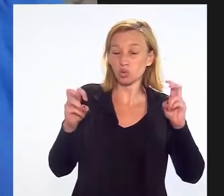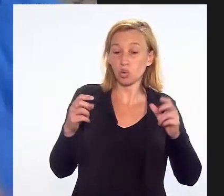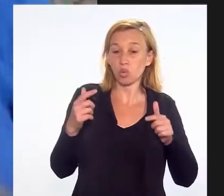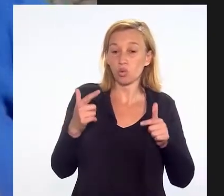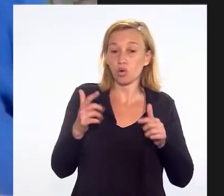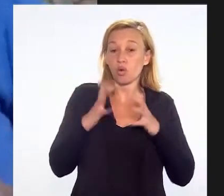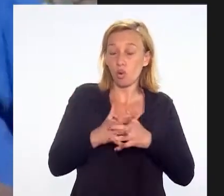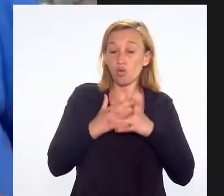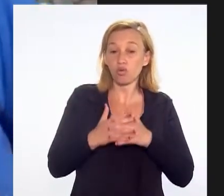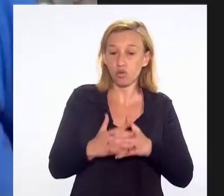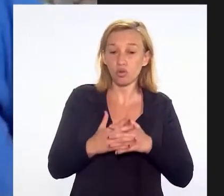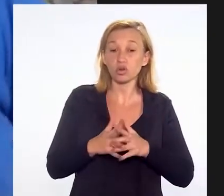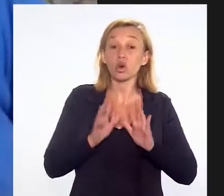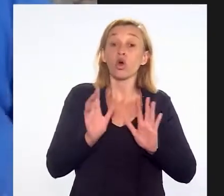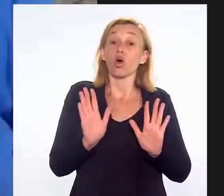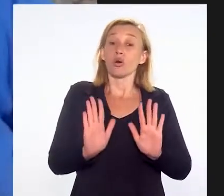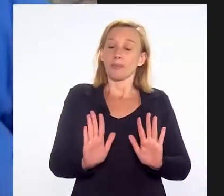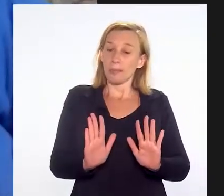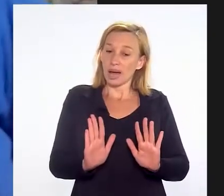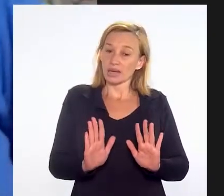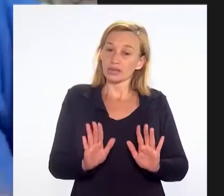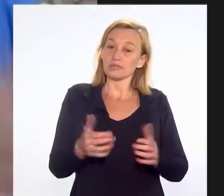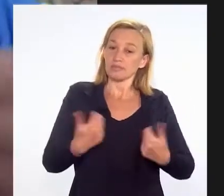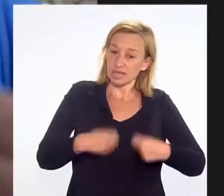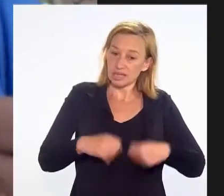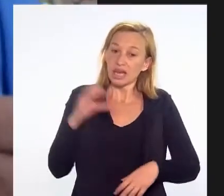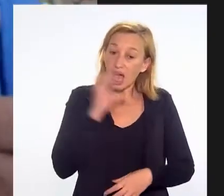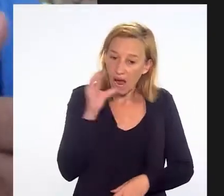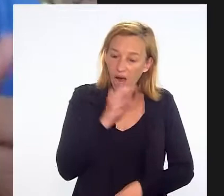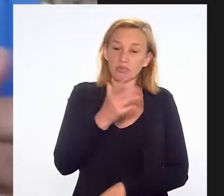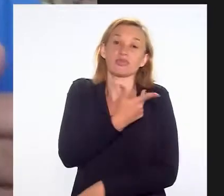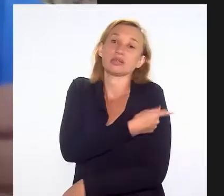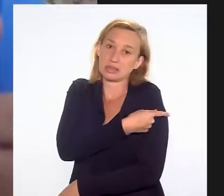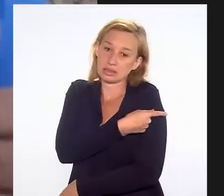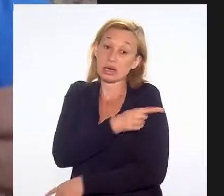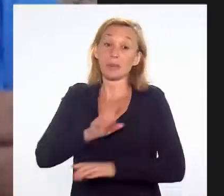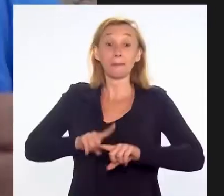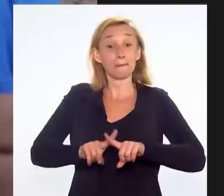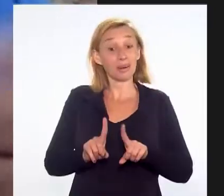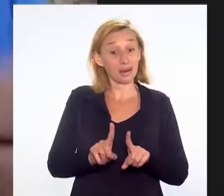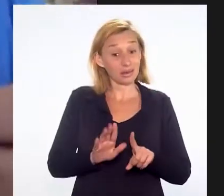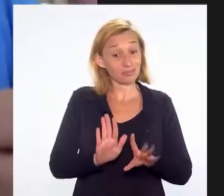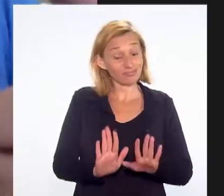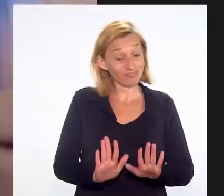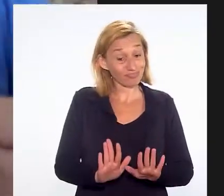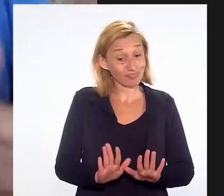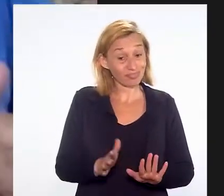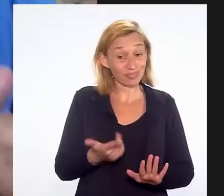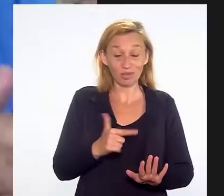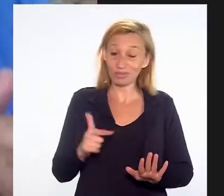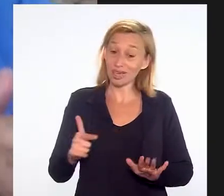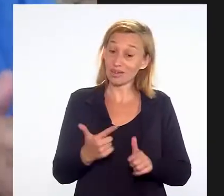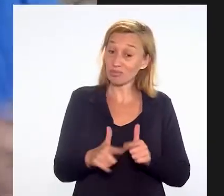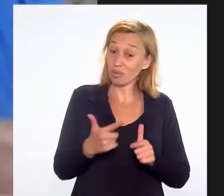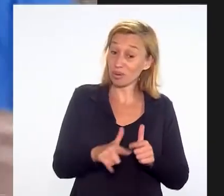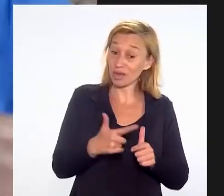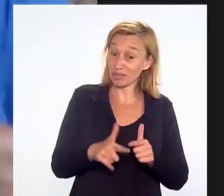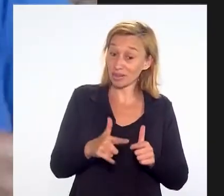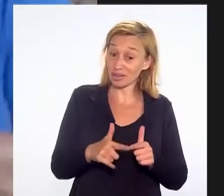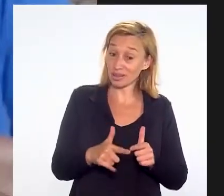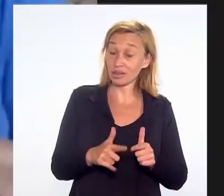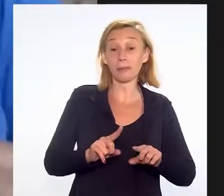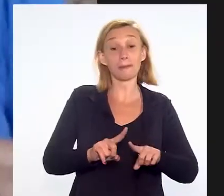variantes. Então, a gente não tem uma situação assim tão complicada em relação a isso. O que precisa é acelerar